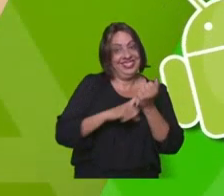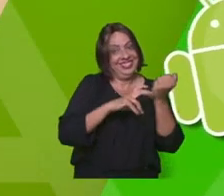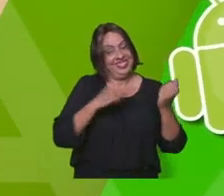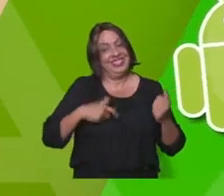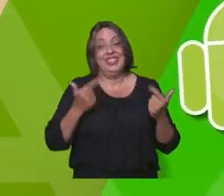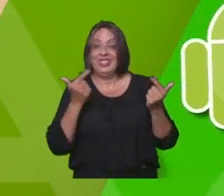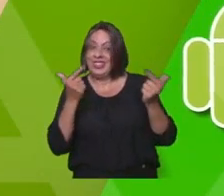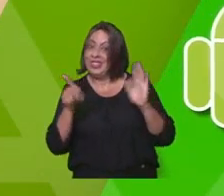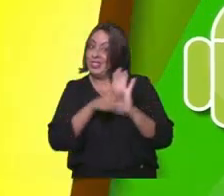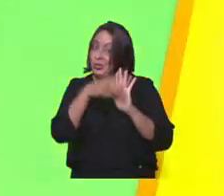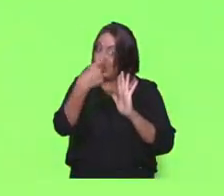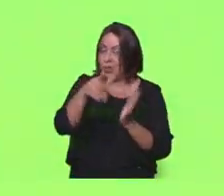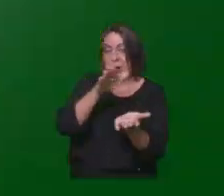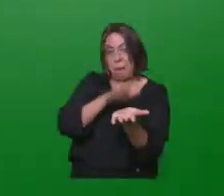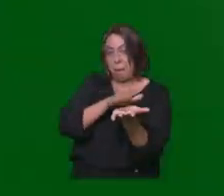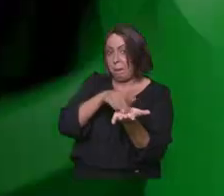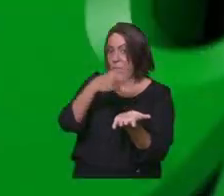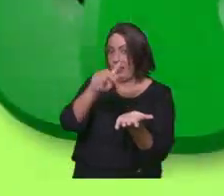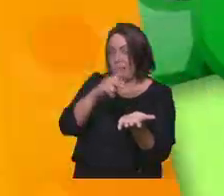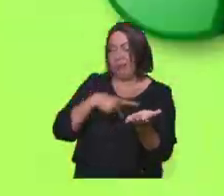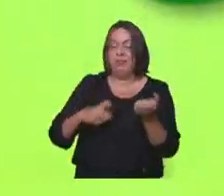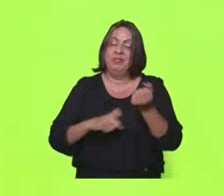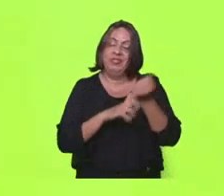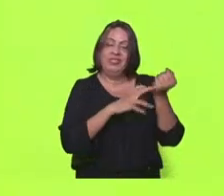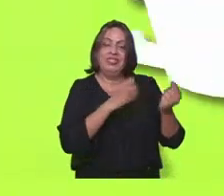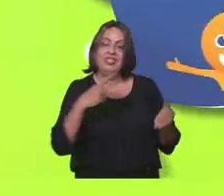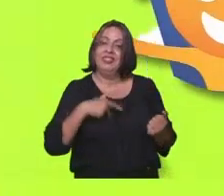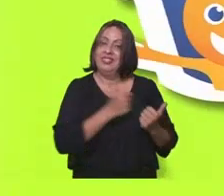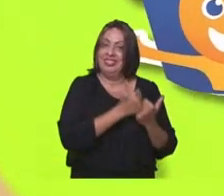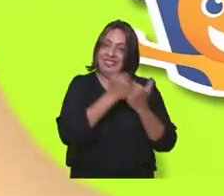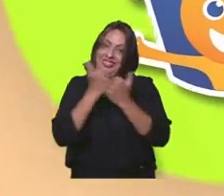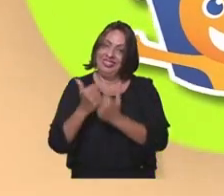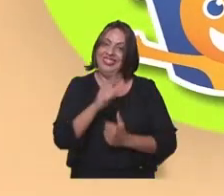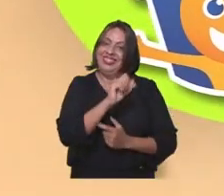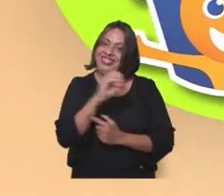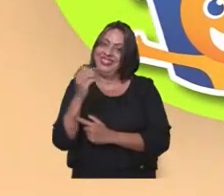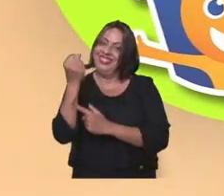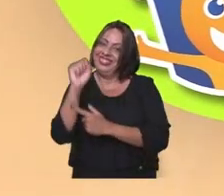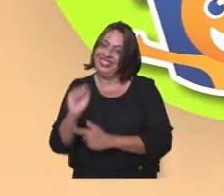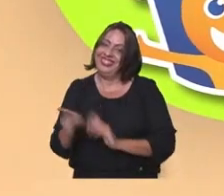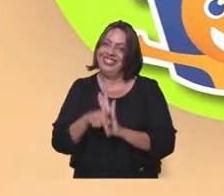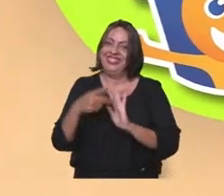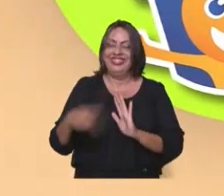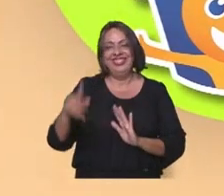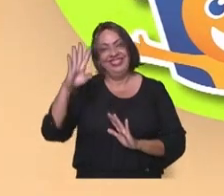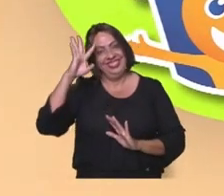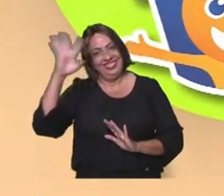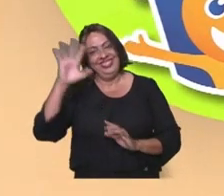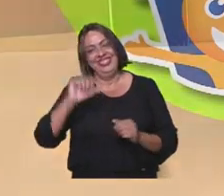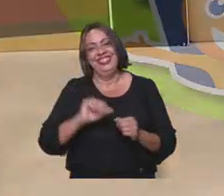sorte agora está na palma da sua mão. Caju Cap, você contribui com o GAC Sergipe e realiza sonhos.